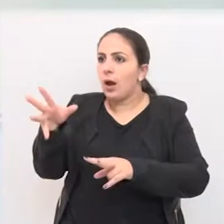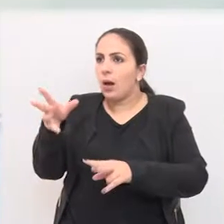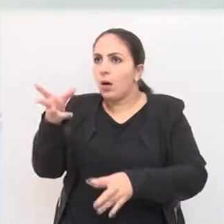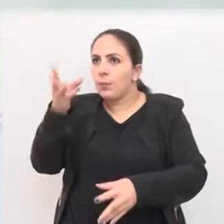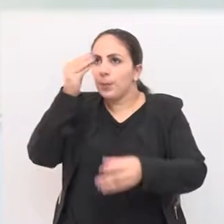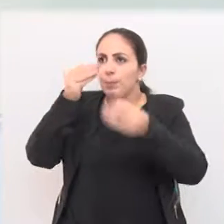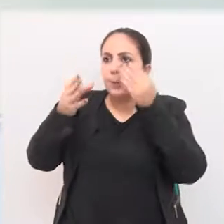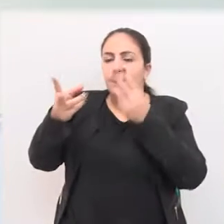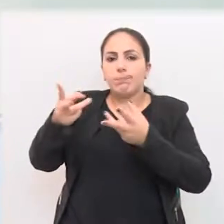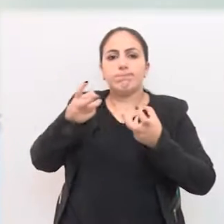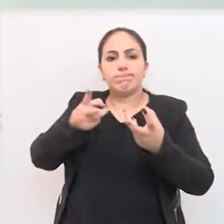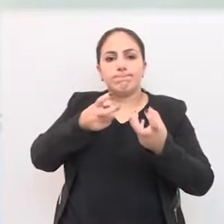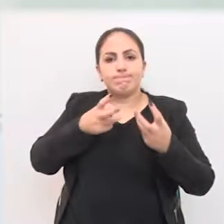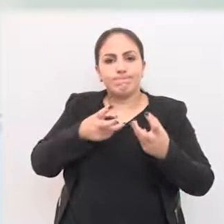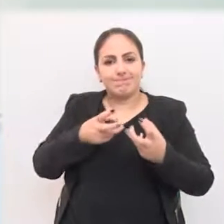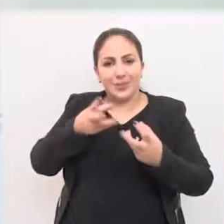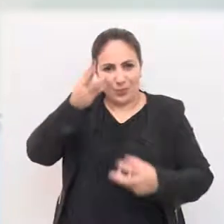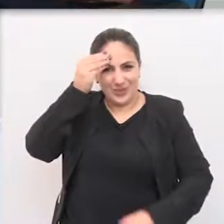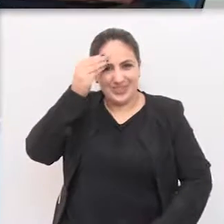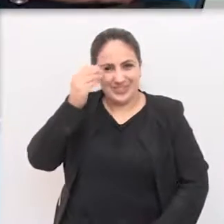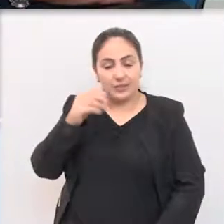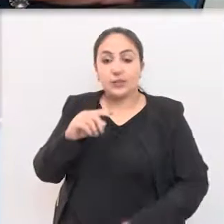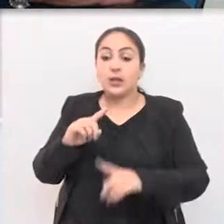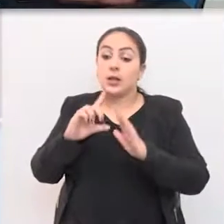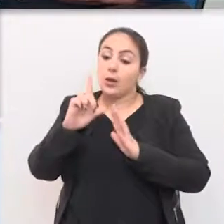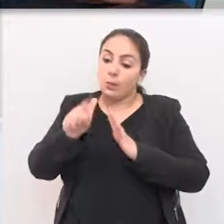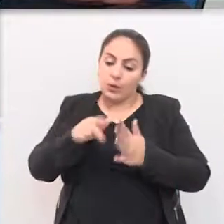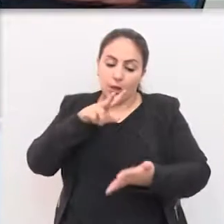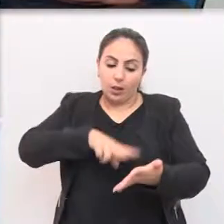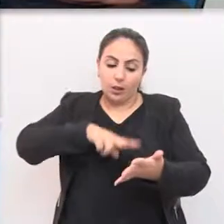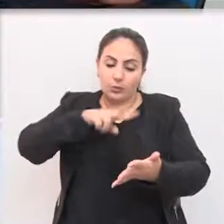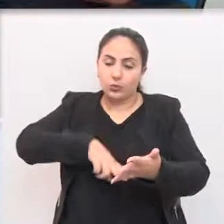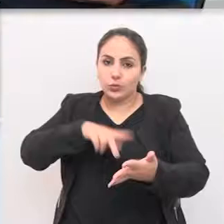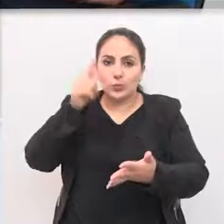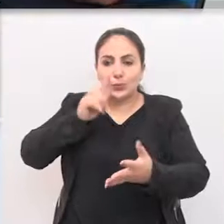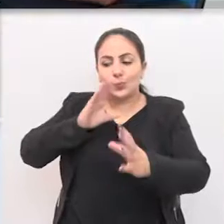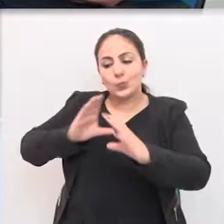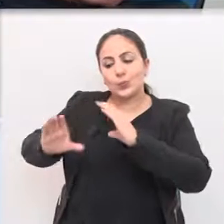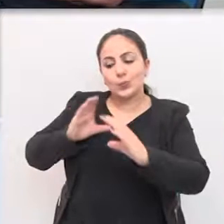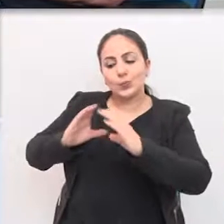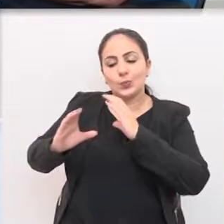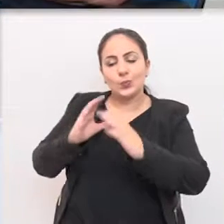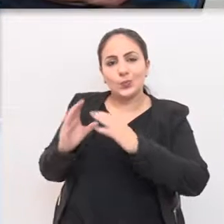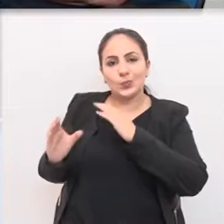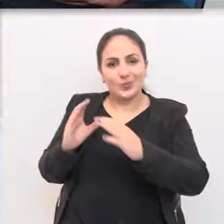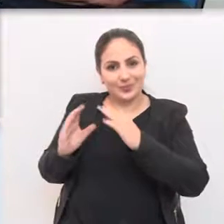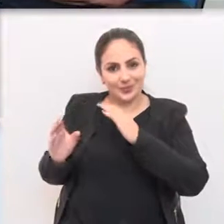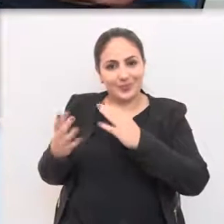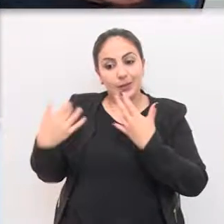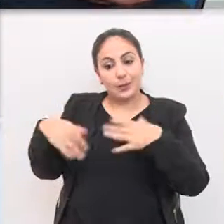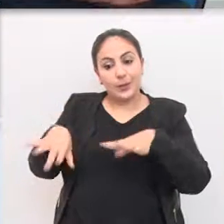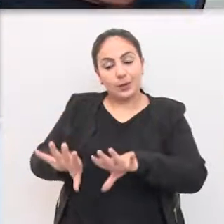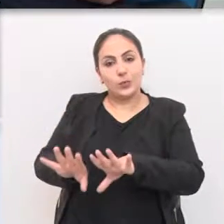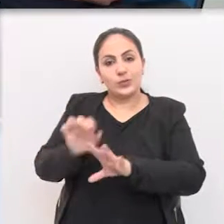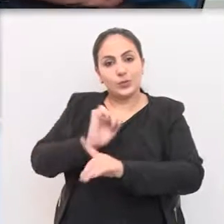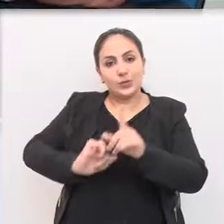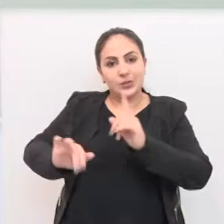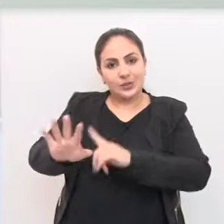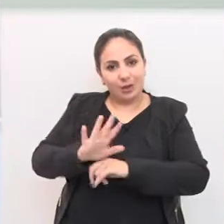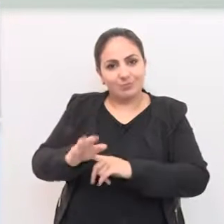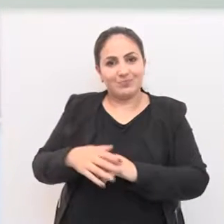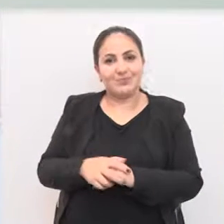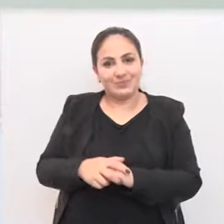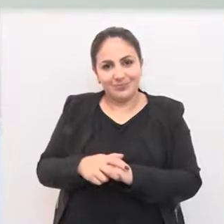uma leitura importantíssima, né? E depois a leitura formal, que permite a comunicação, né, e a